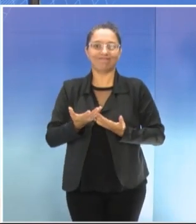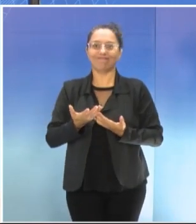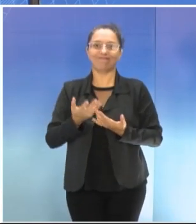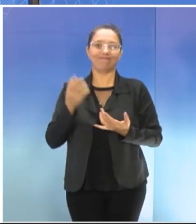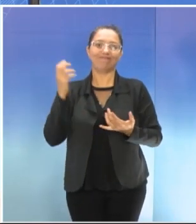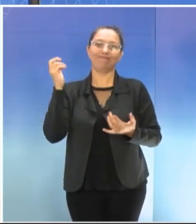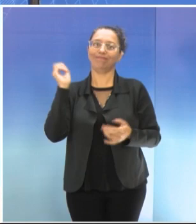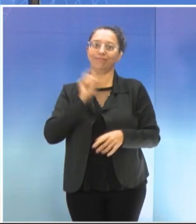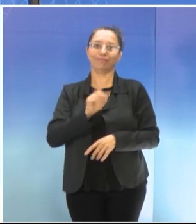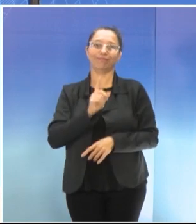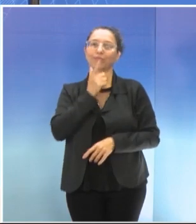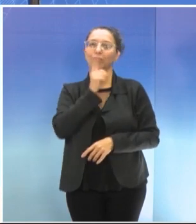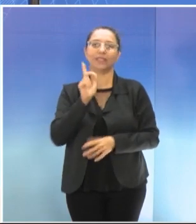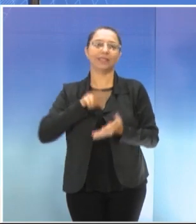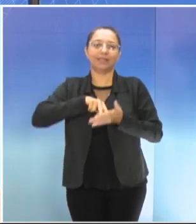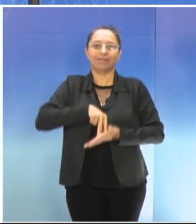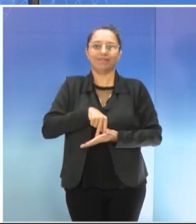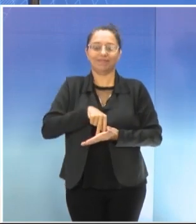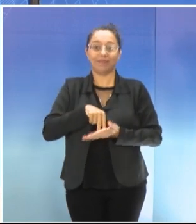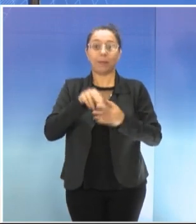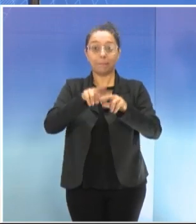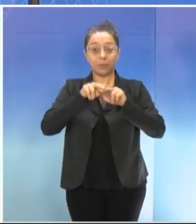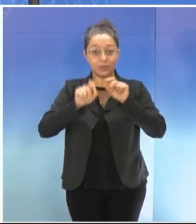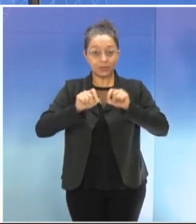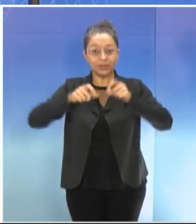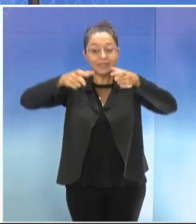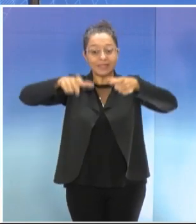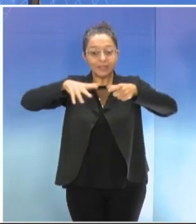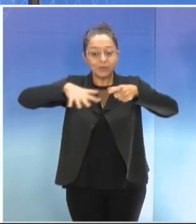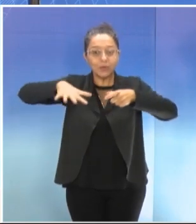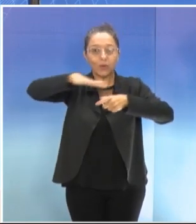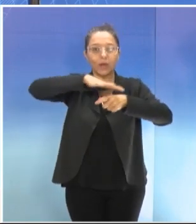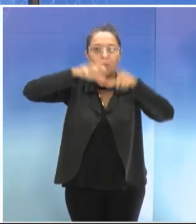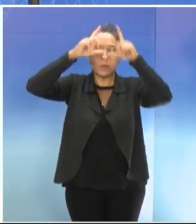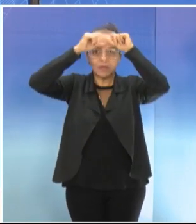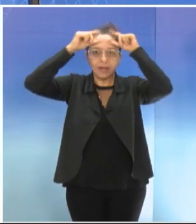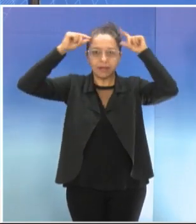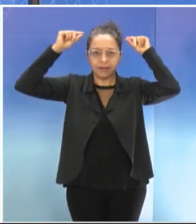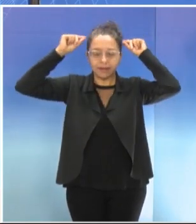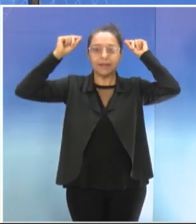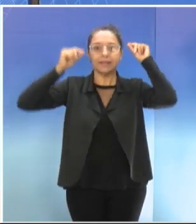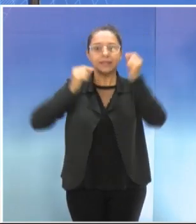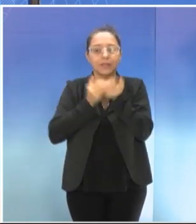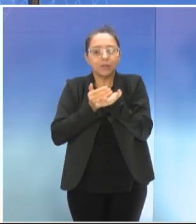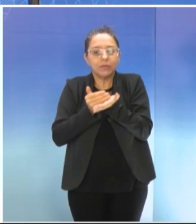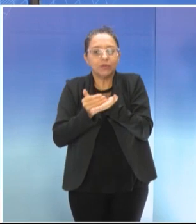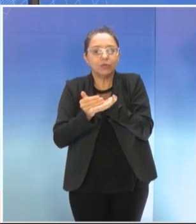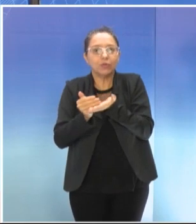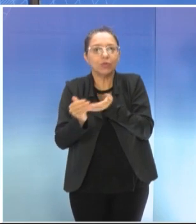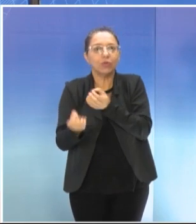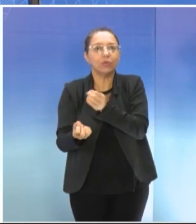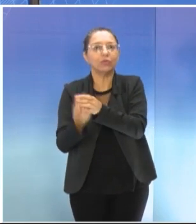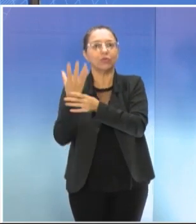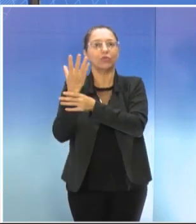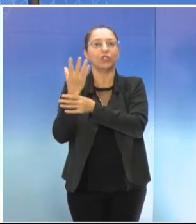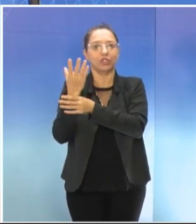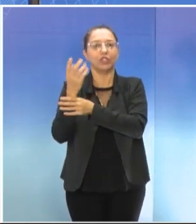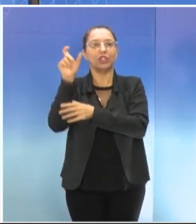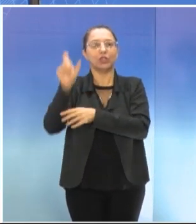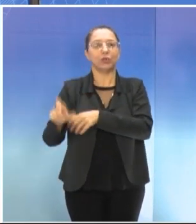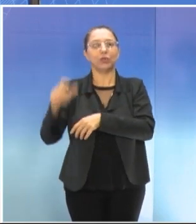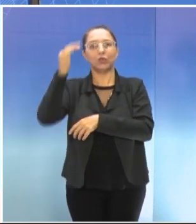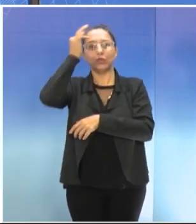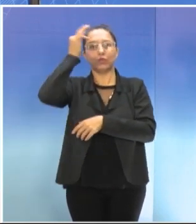falar em público, não tinha vez na Grécia. Foi ali, nesse cenário, que nasceu os filósofos. Os